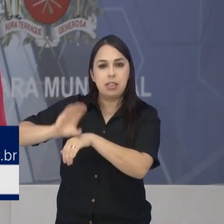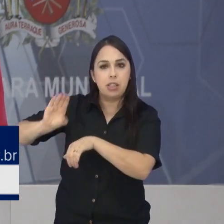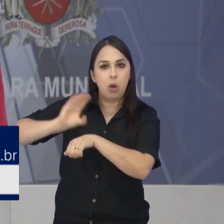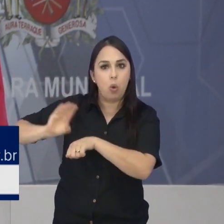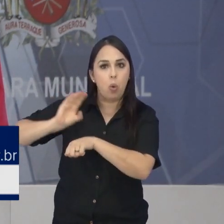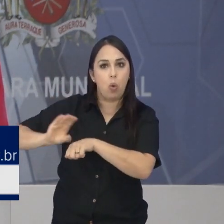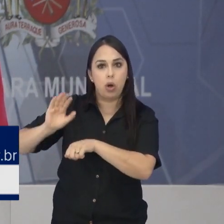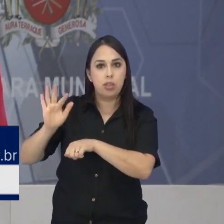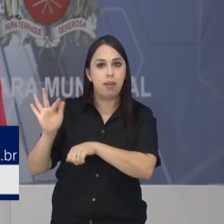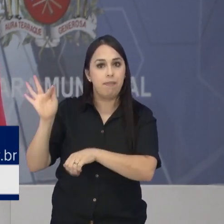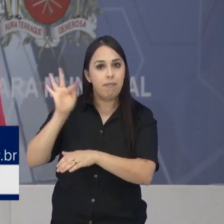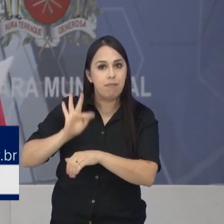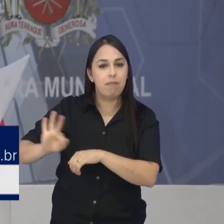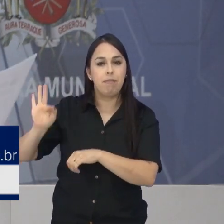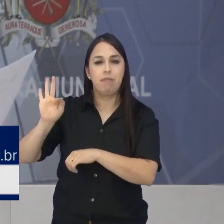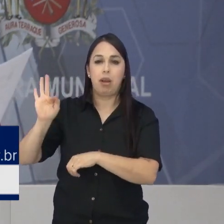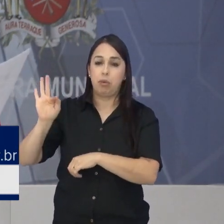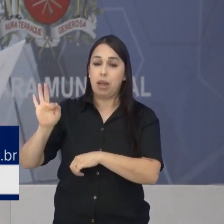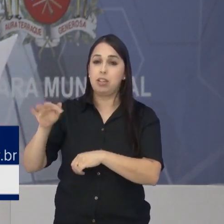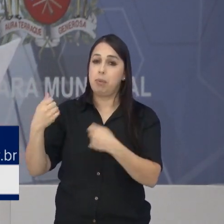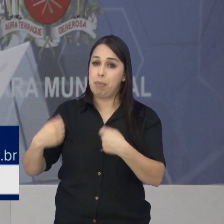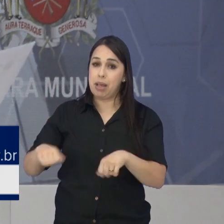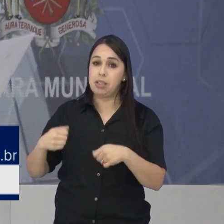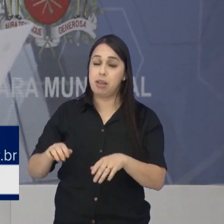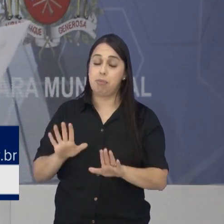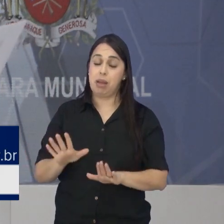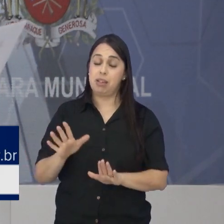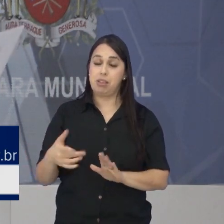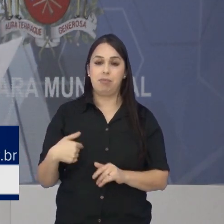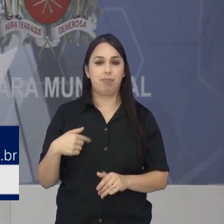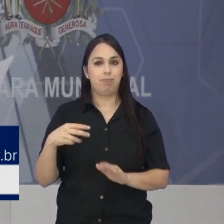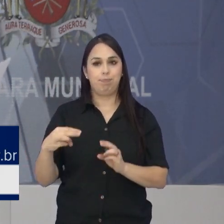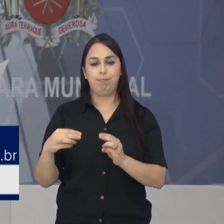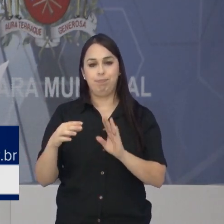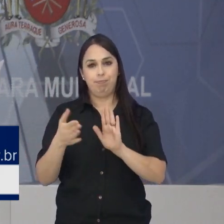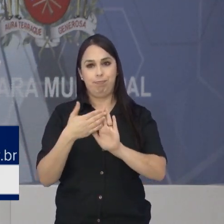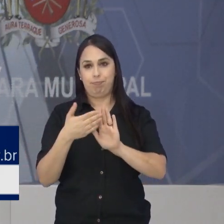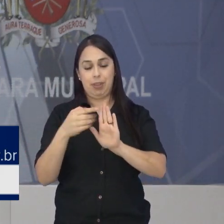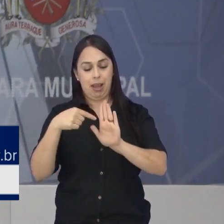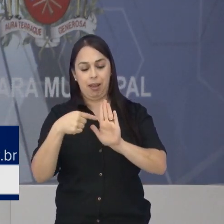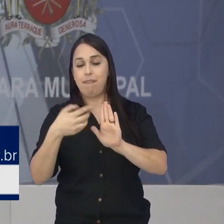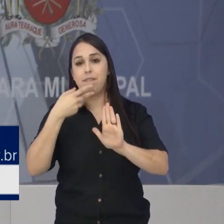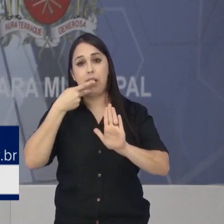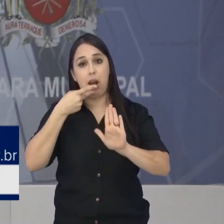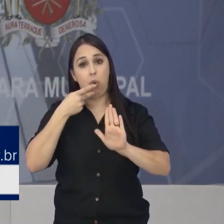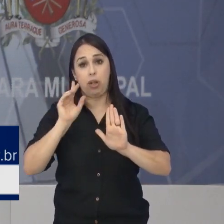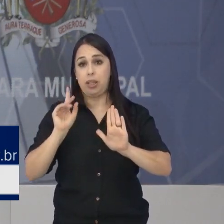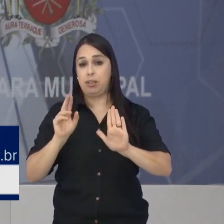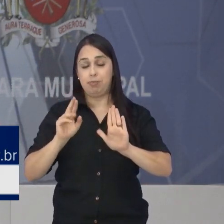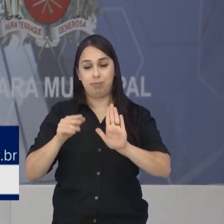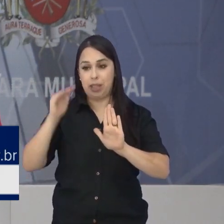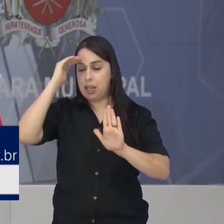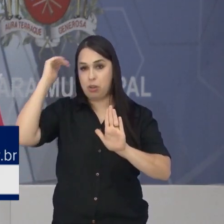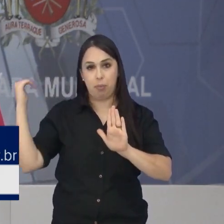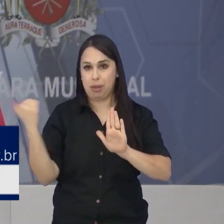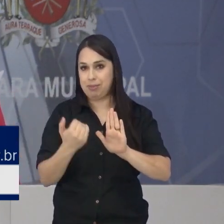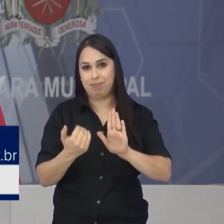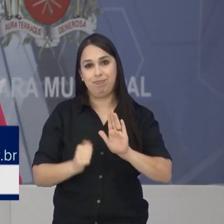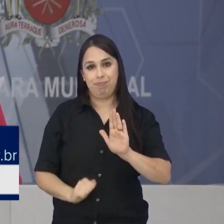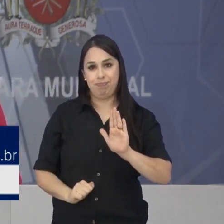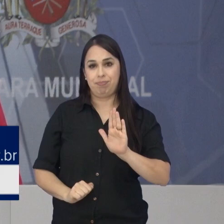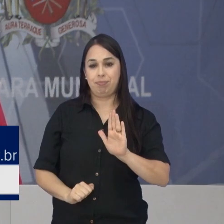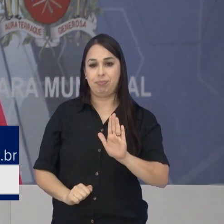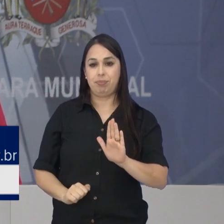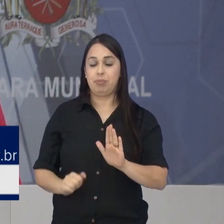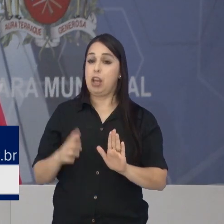tantas coisas aqui na prefeitura, mas aqui não foi cumprido. E isso é o Tribunal de Contas que está apontando. O vereador Zé Cláudio está